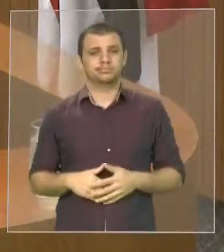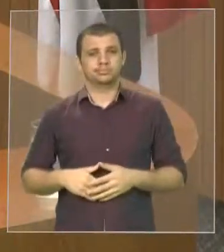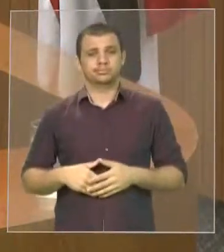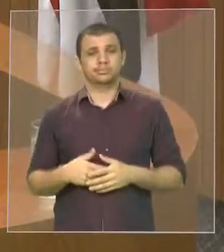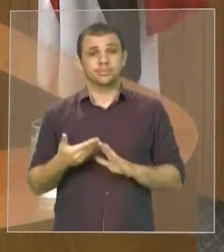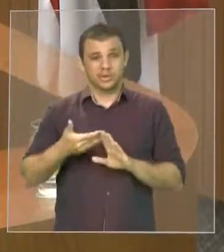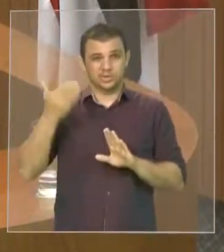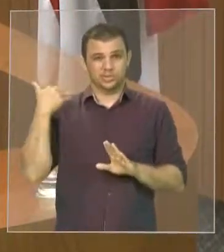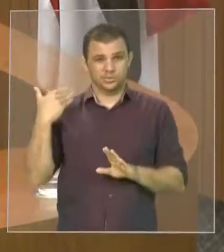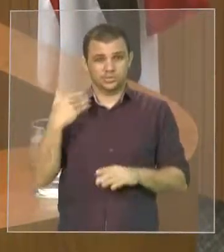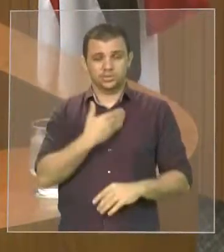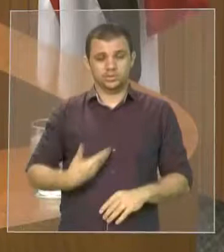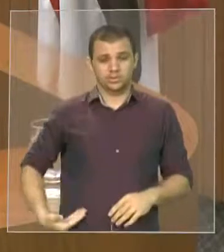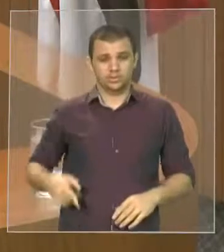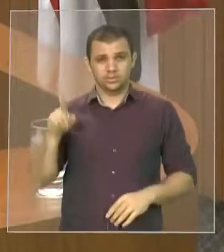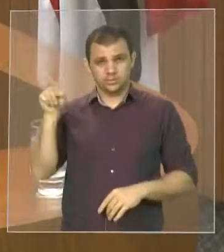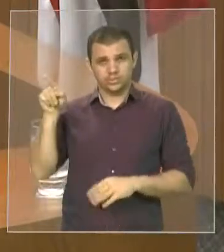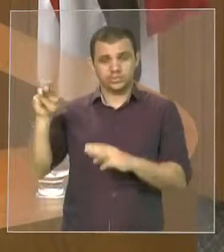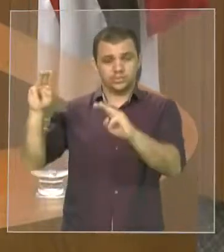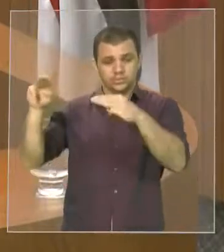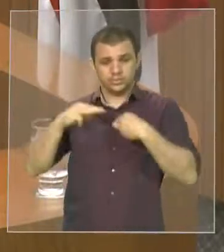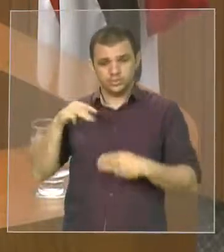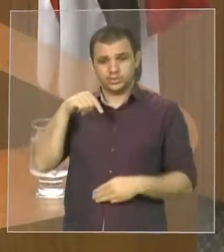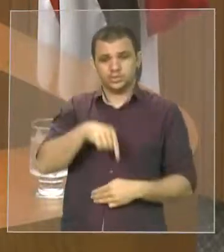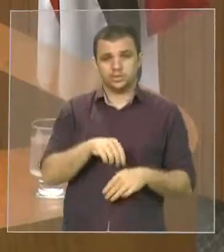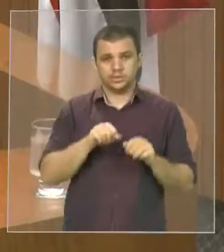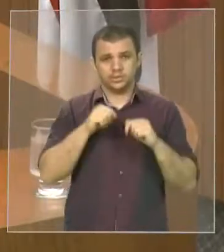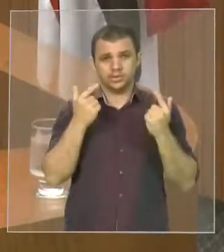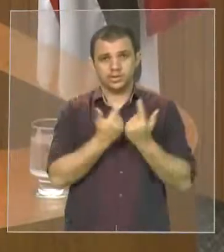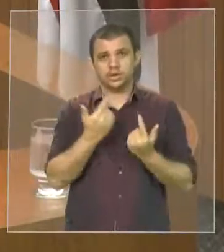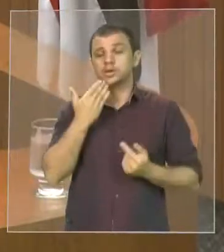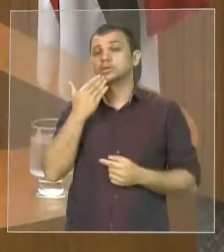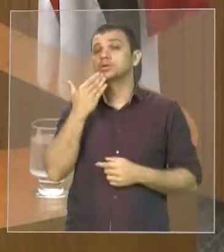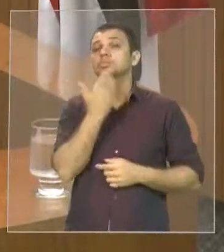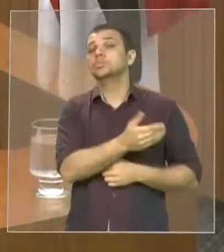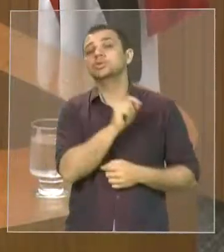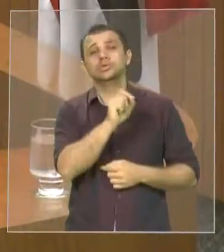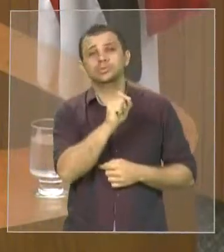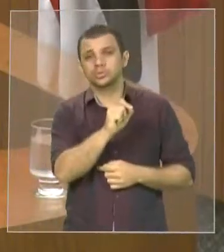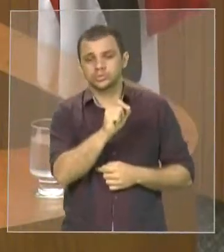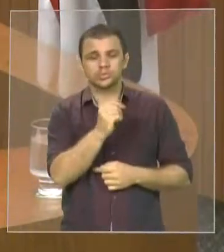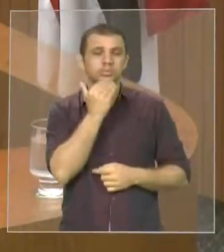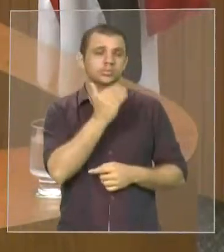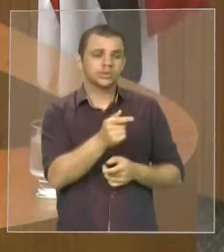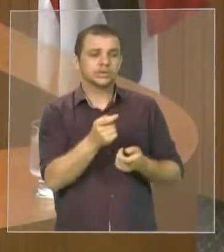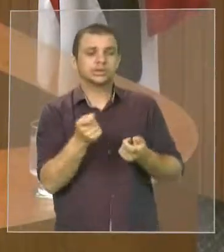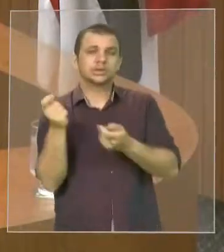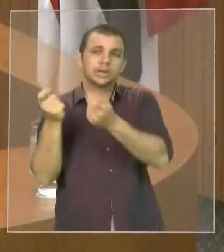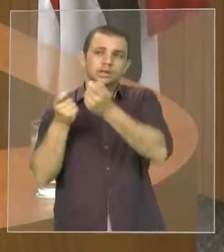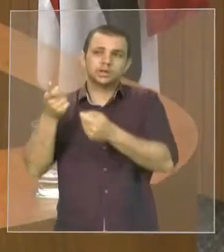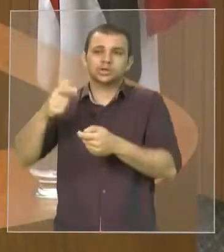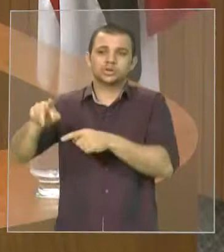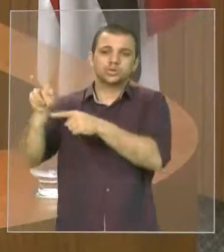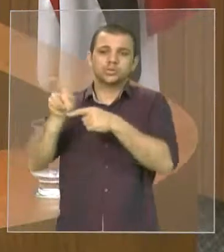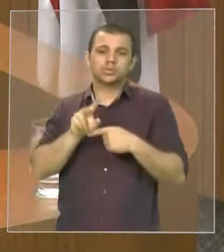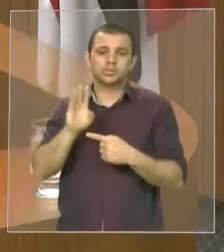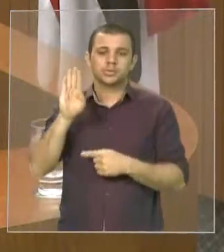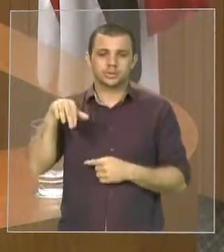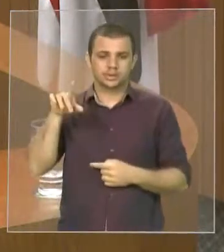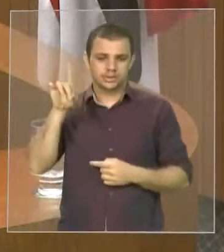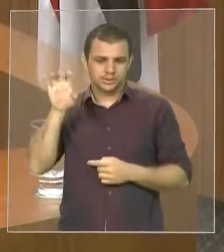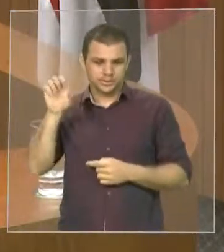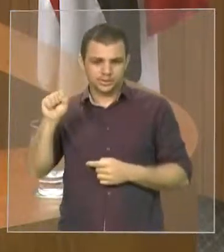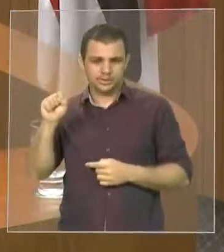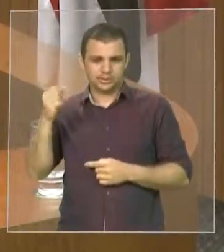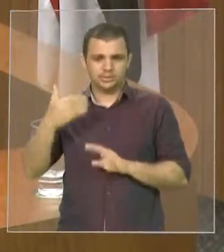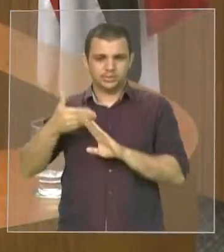essa Casa pedindo autorização para renegociar o empréstimo do BNDES, e contou com o meu voto,